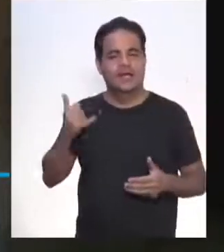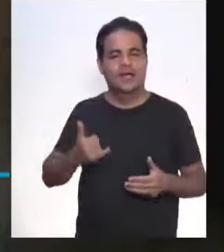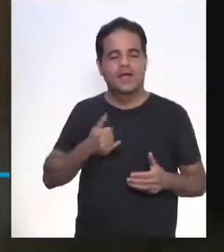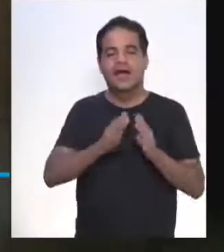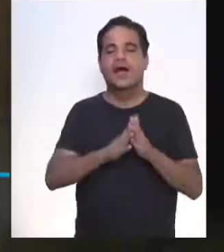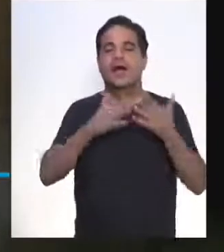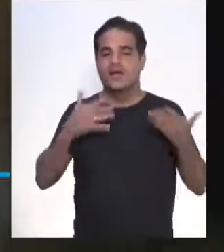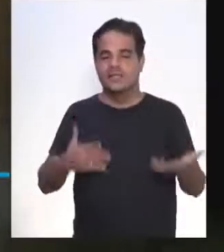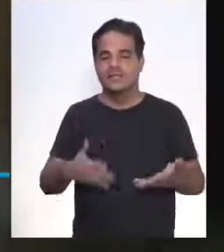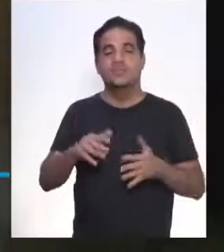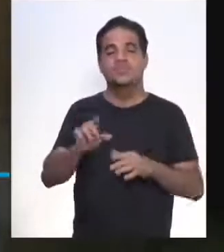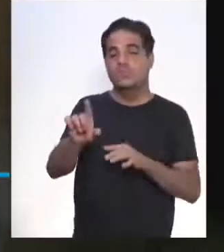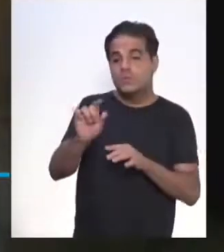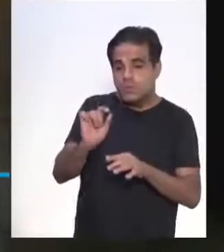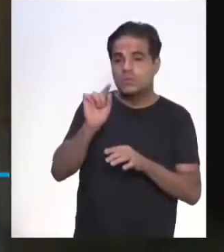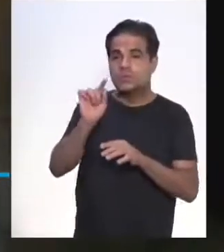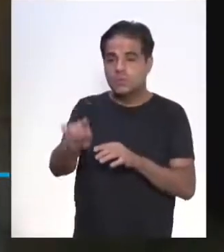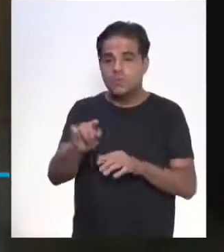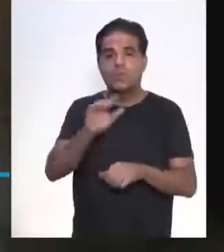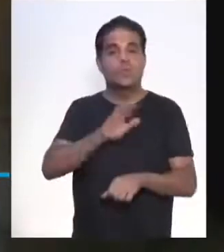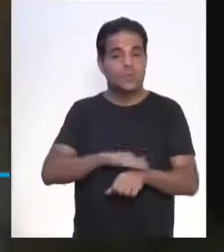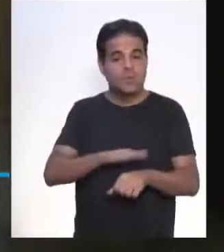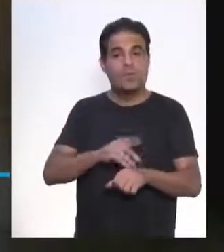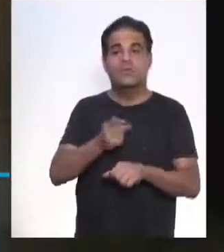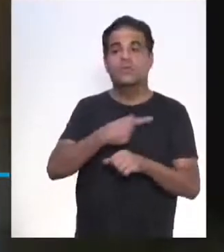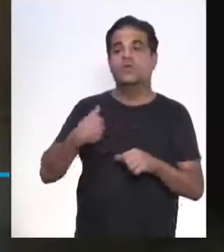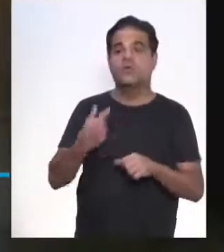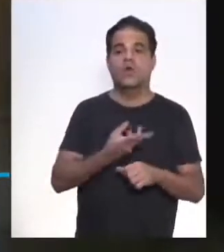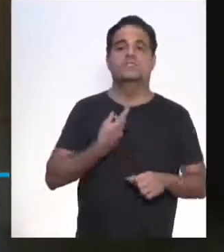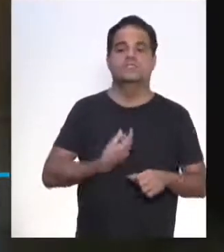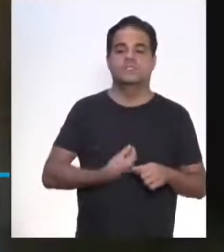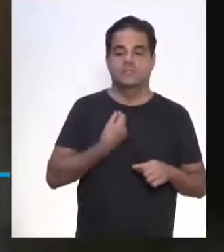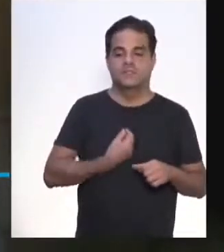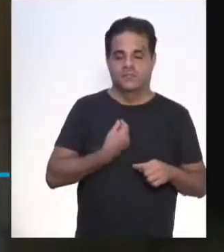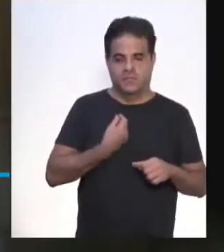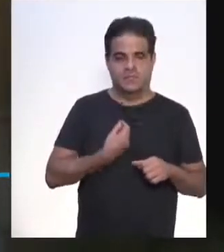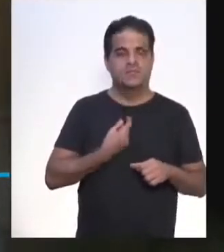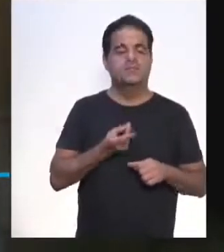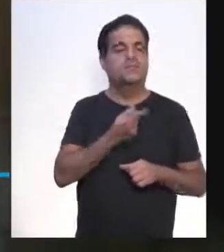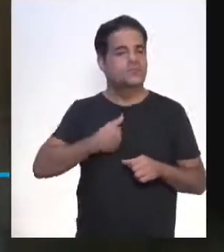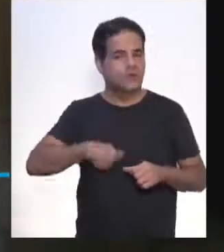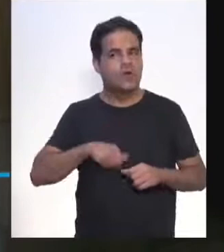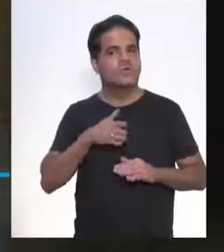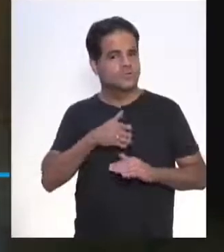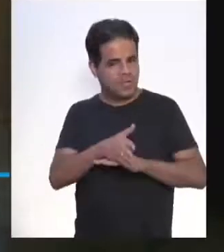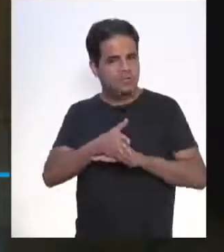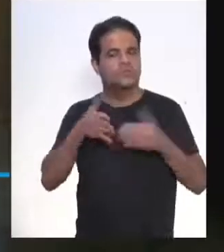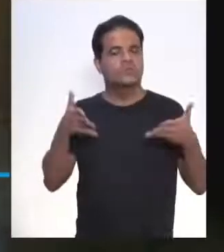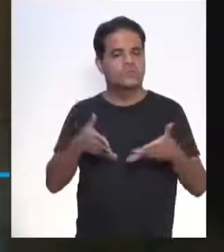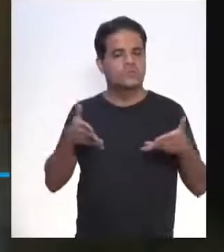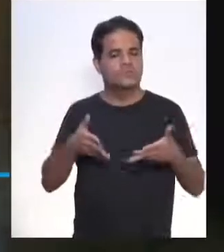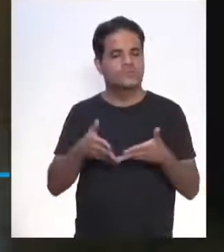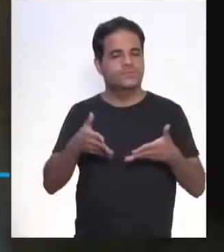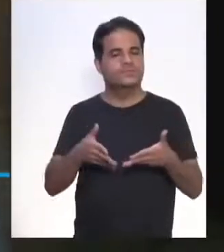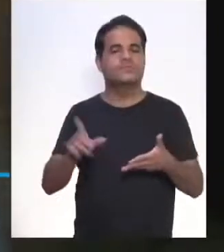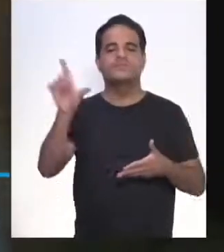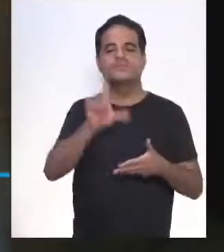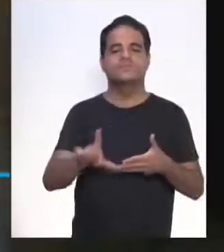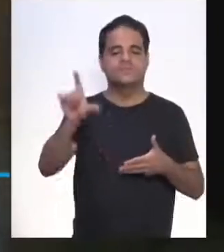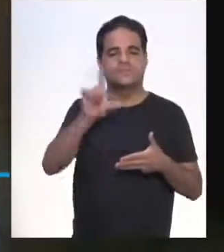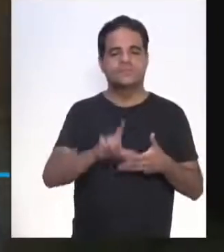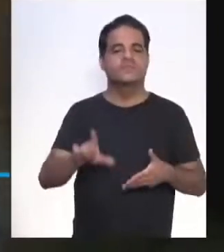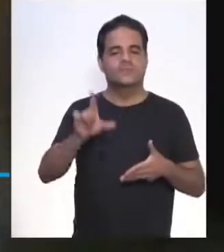que designa o momento em que nós vivemos, né? O momento mais atual. E, claro,